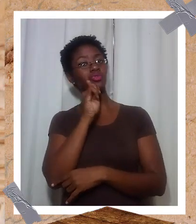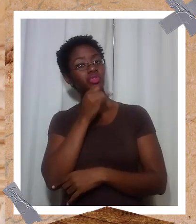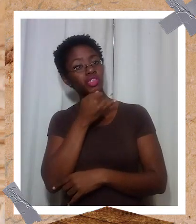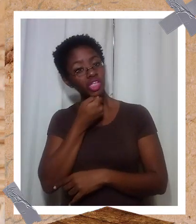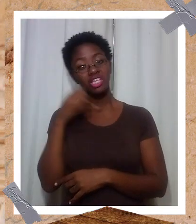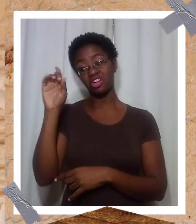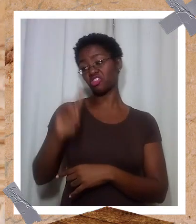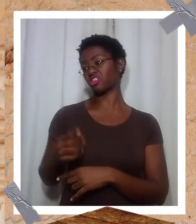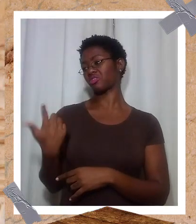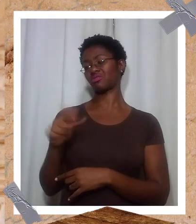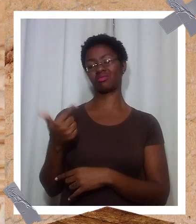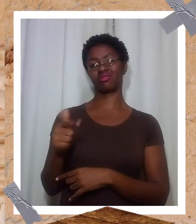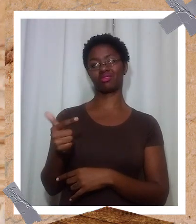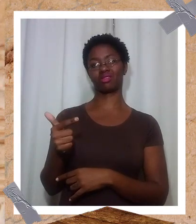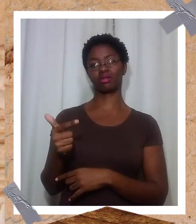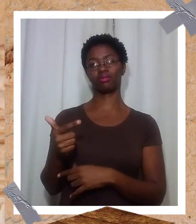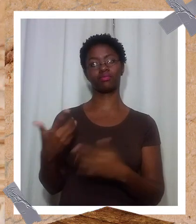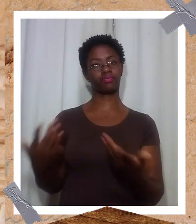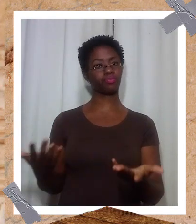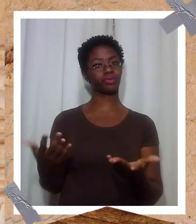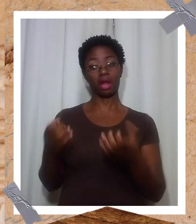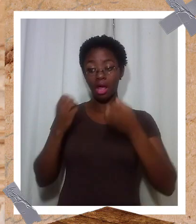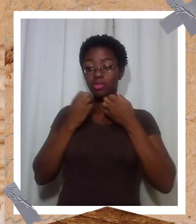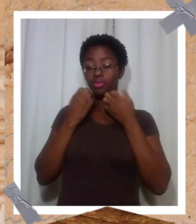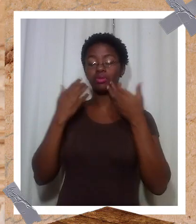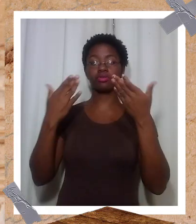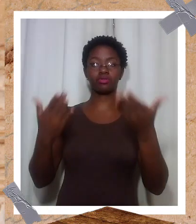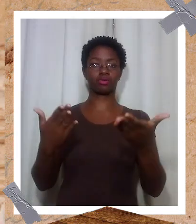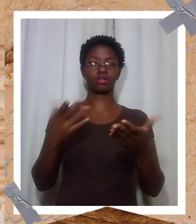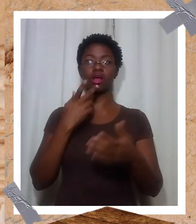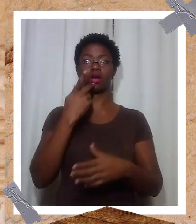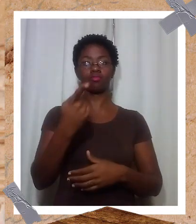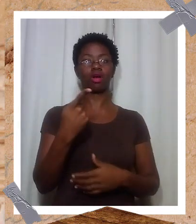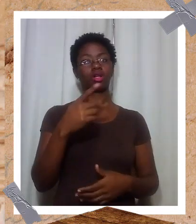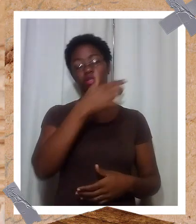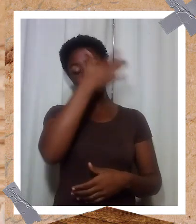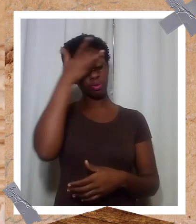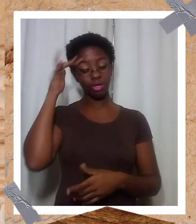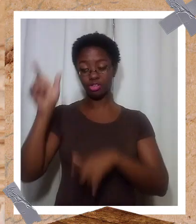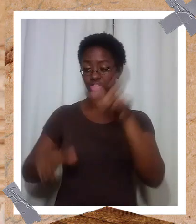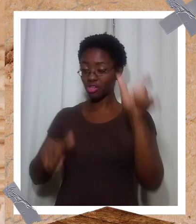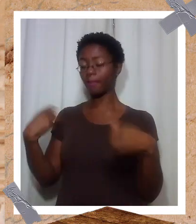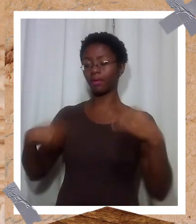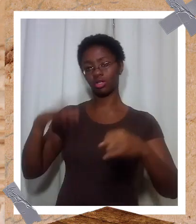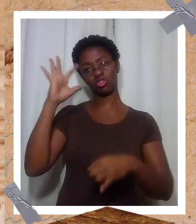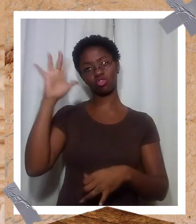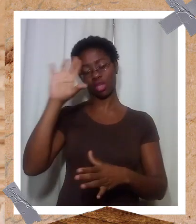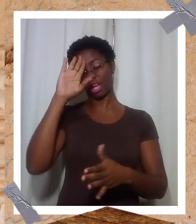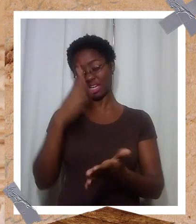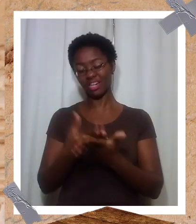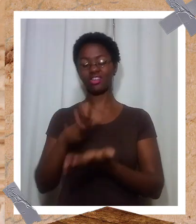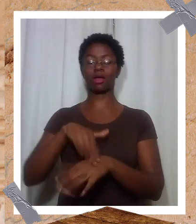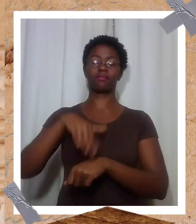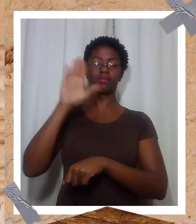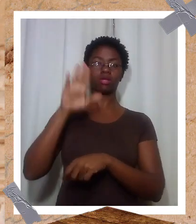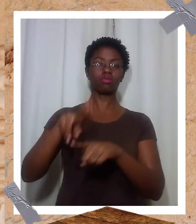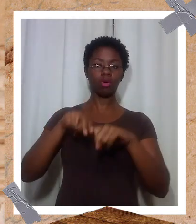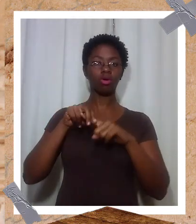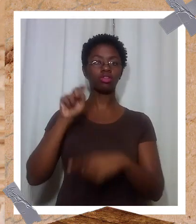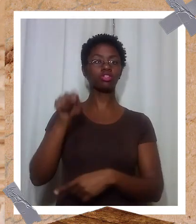direito, ela expressa ali. E o sonho acontece. Acho que as pessoas têm que sonhar mais, sabe, acreditar mais, que isso